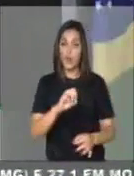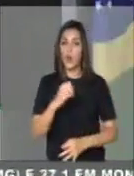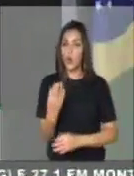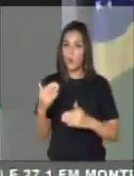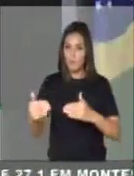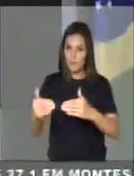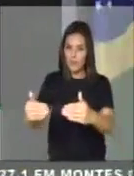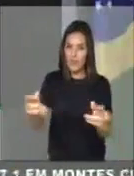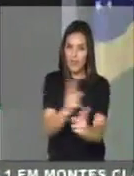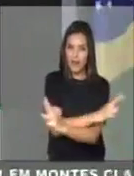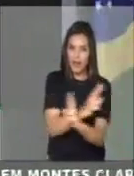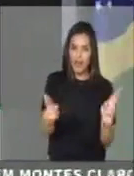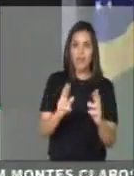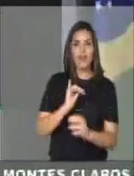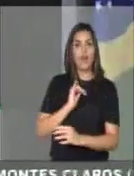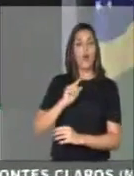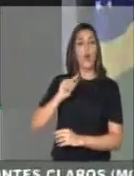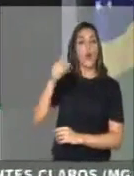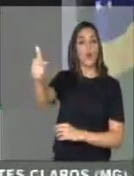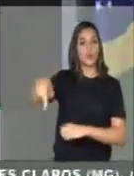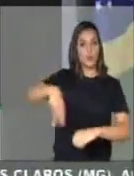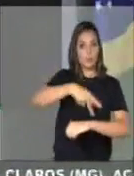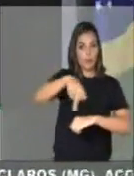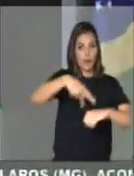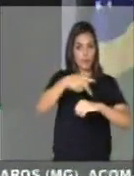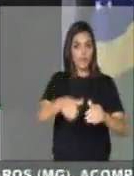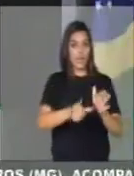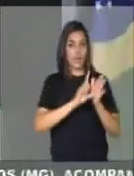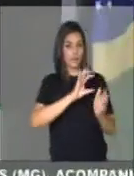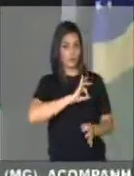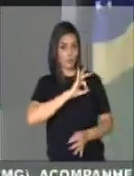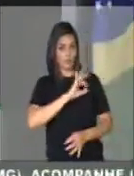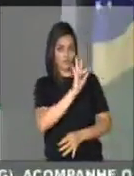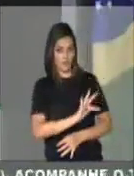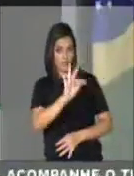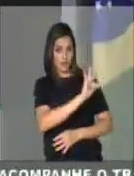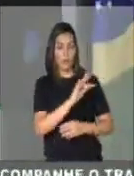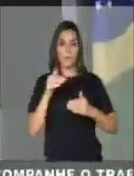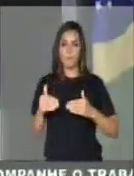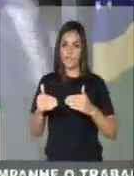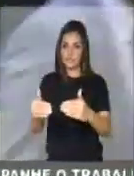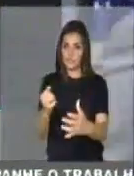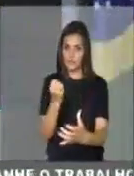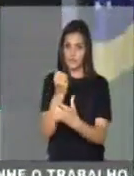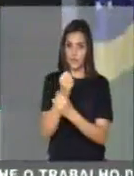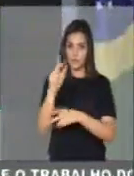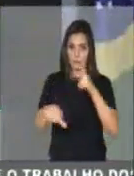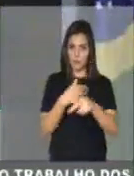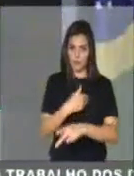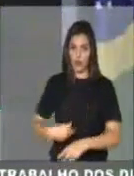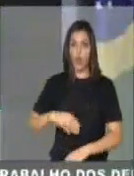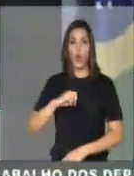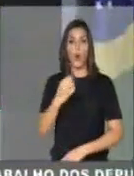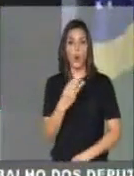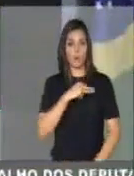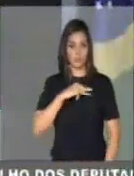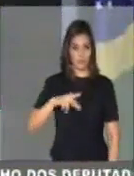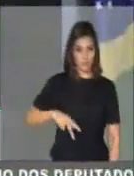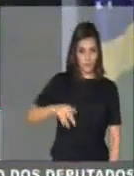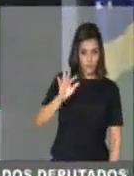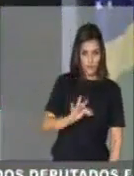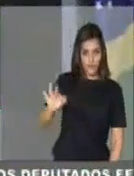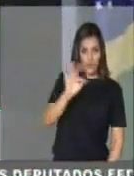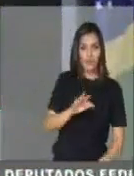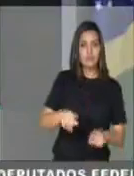quando dirigida a outros países, a pedido da Polícia Federal, do Ministério Extraordinário da Segurança Pública ou do Ministério Público Federal,